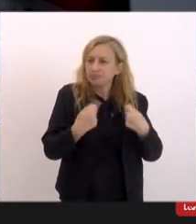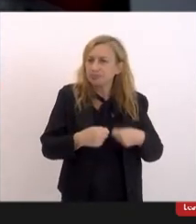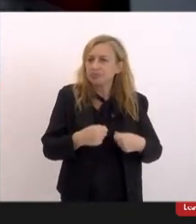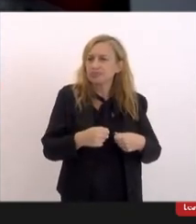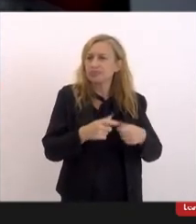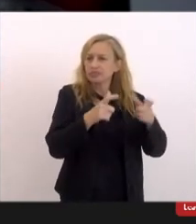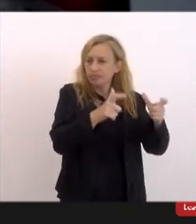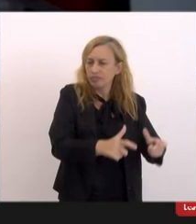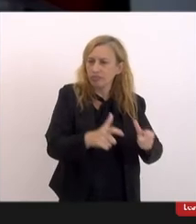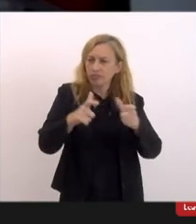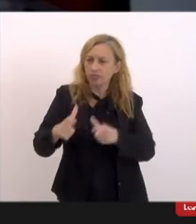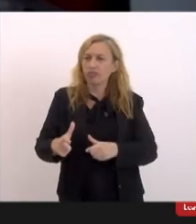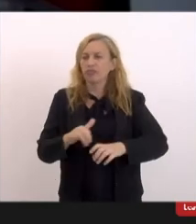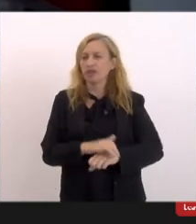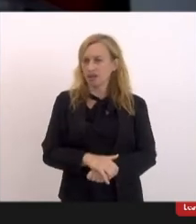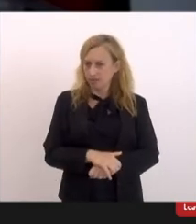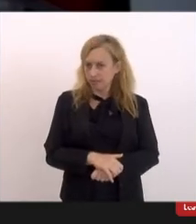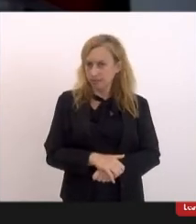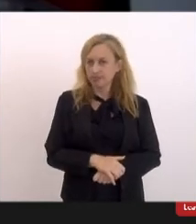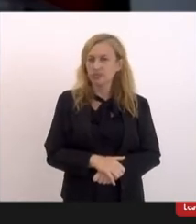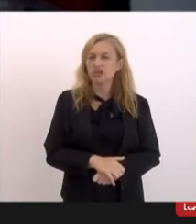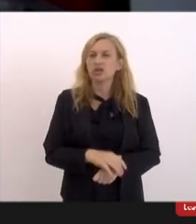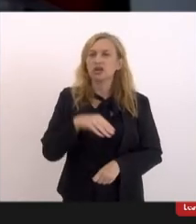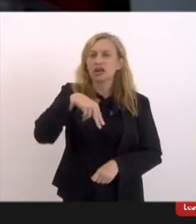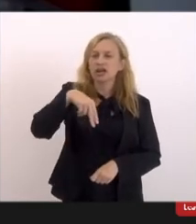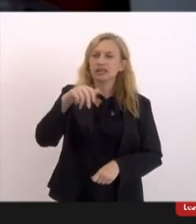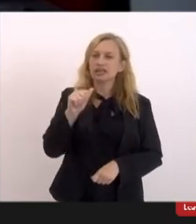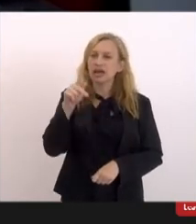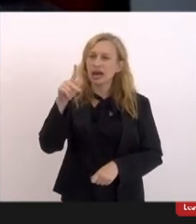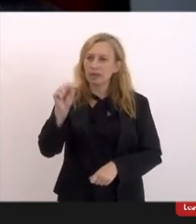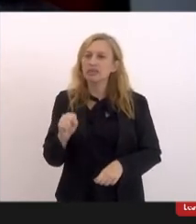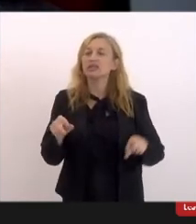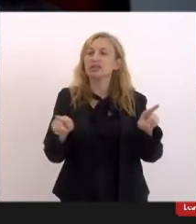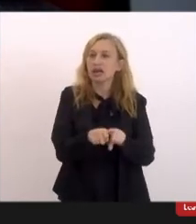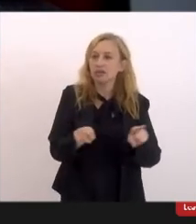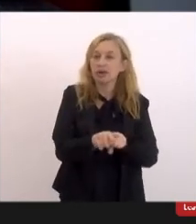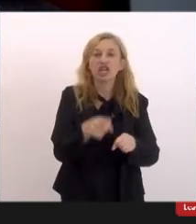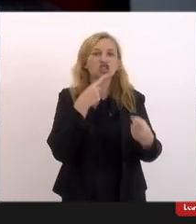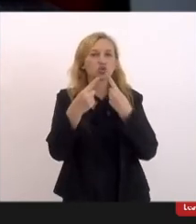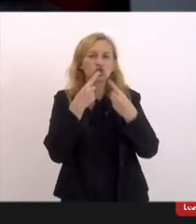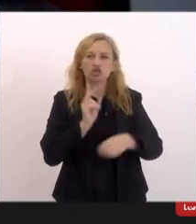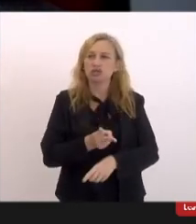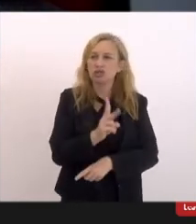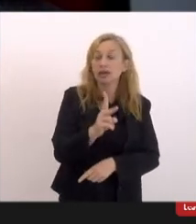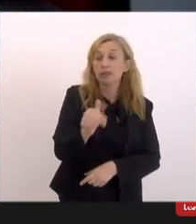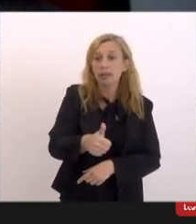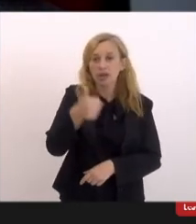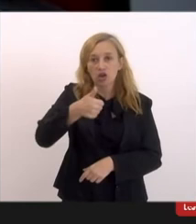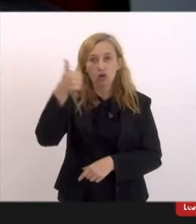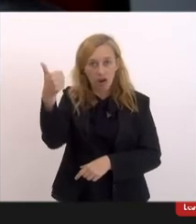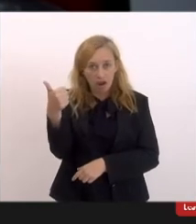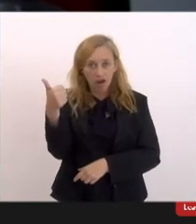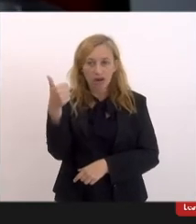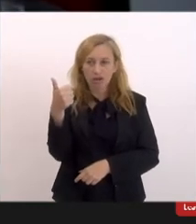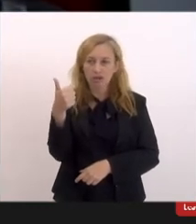né? Os NAPs, também a gente vem sempre discutindo, né, na melhoria